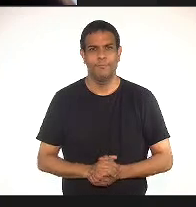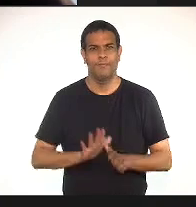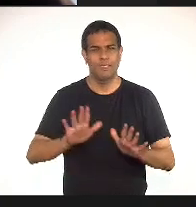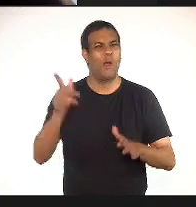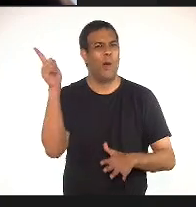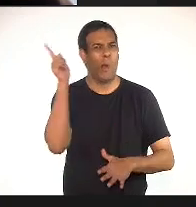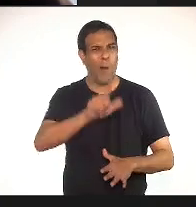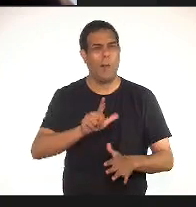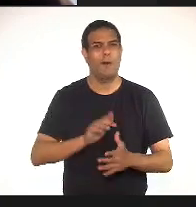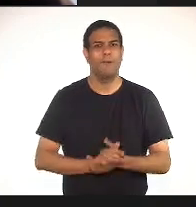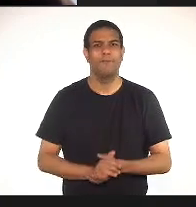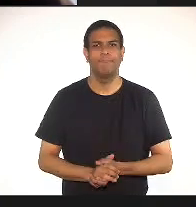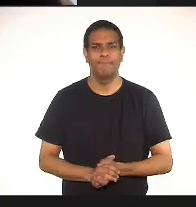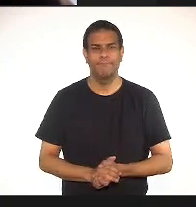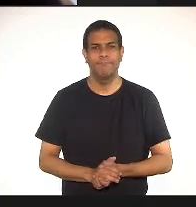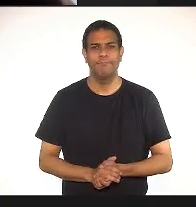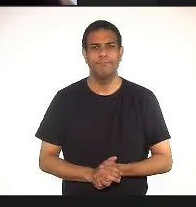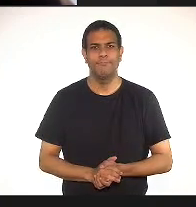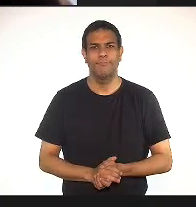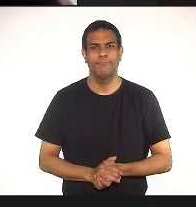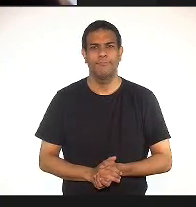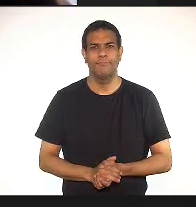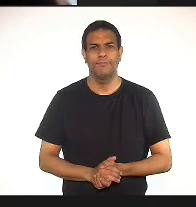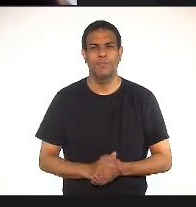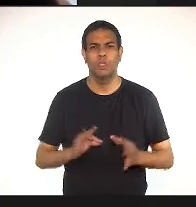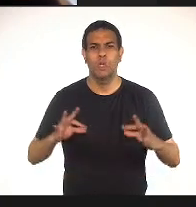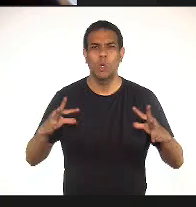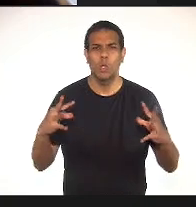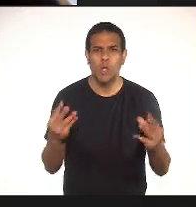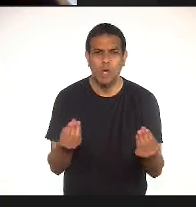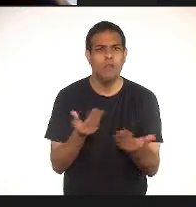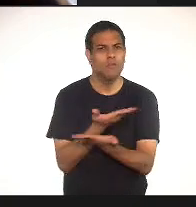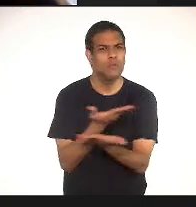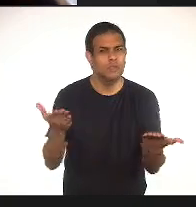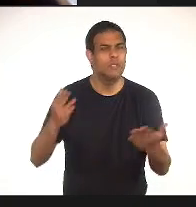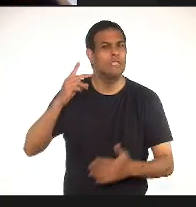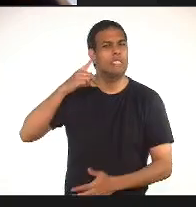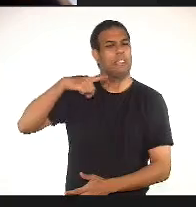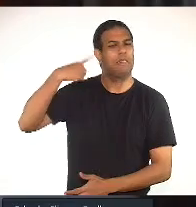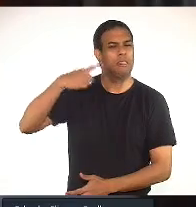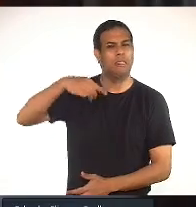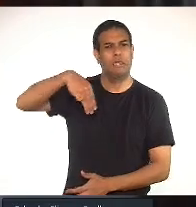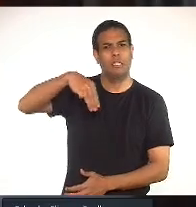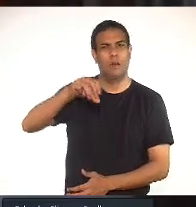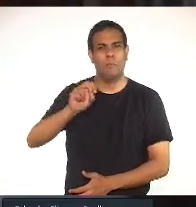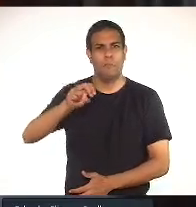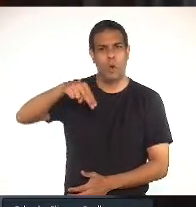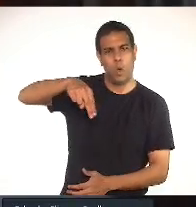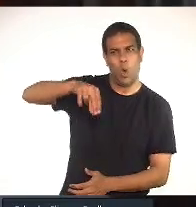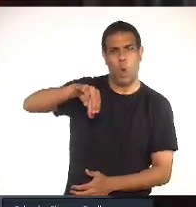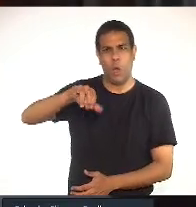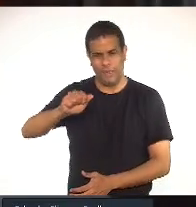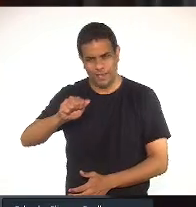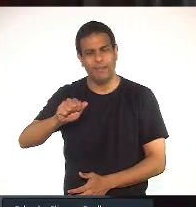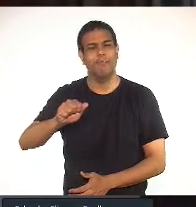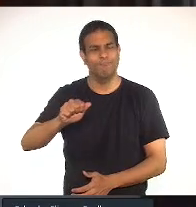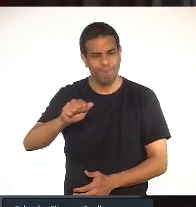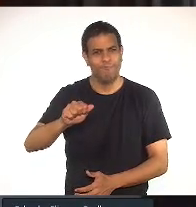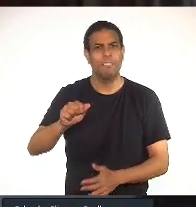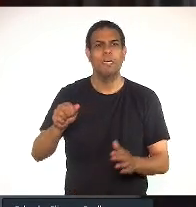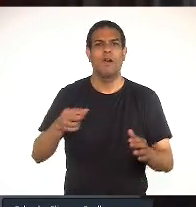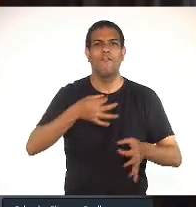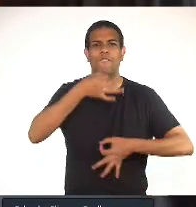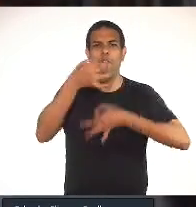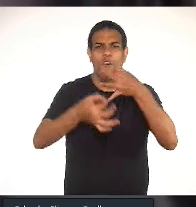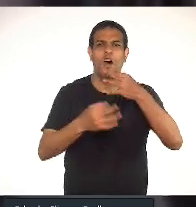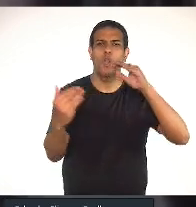Aí. Minhas as palavras da deputada Mônica Francisco e o parecer